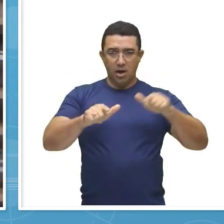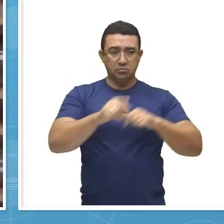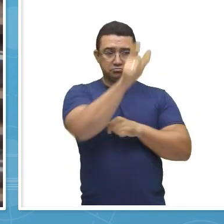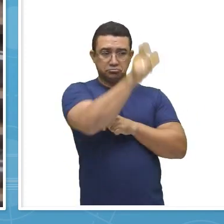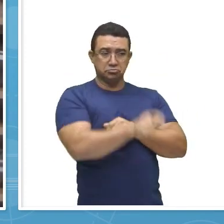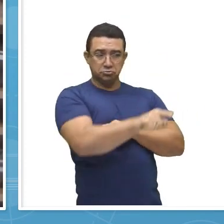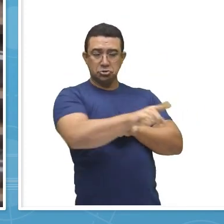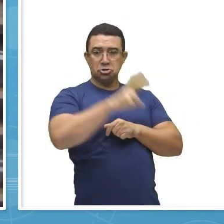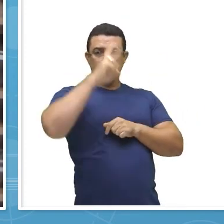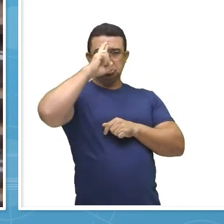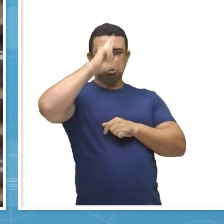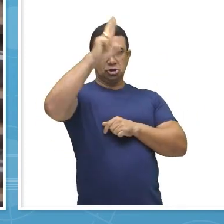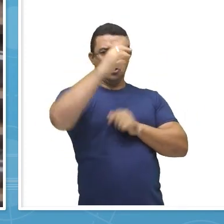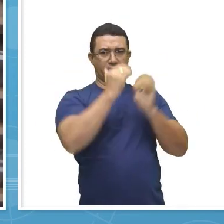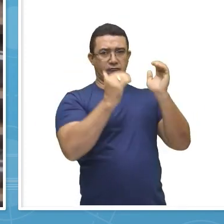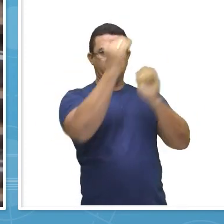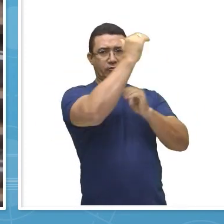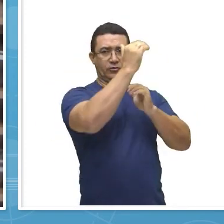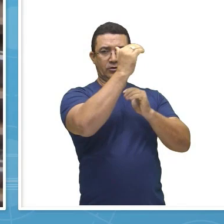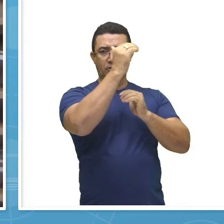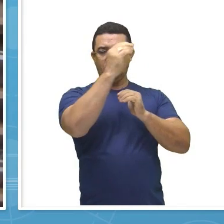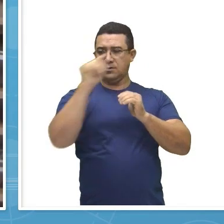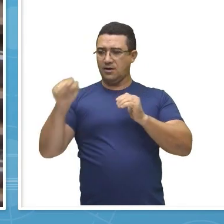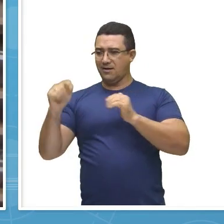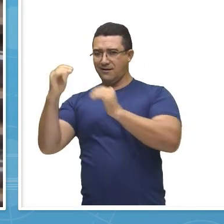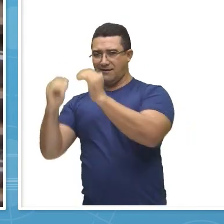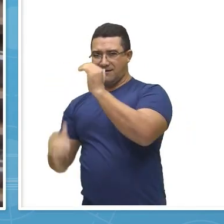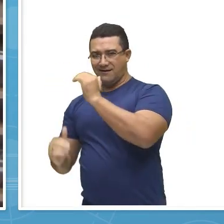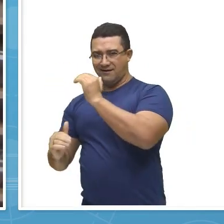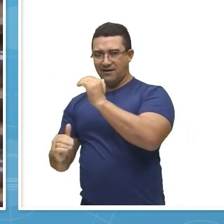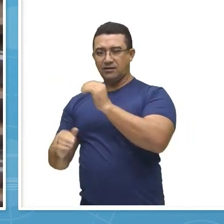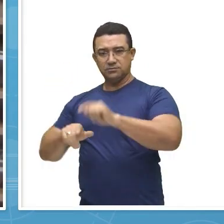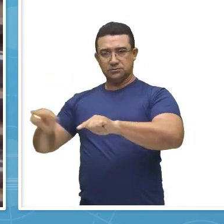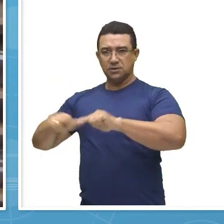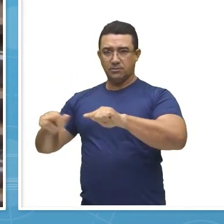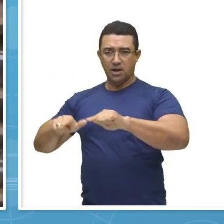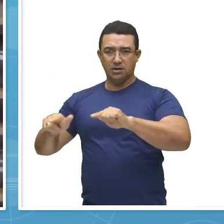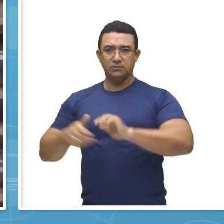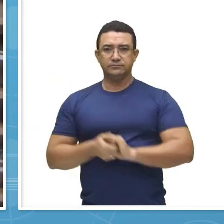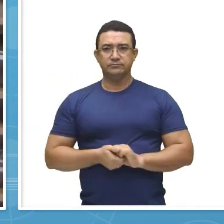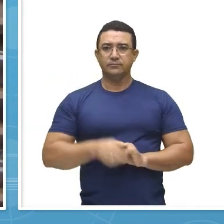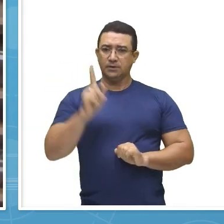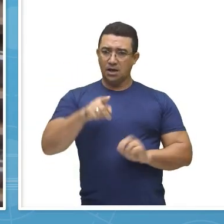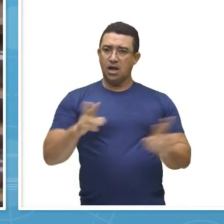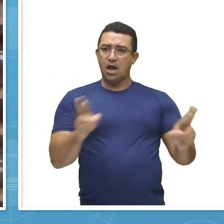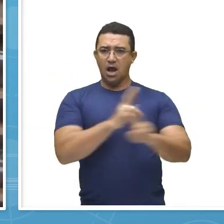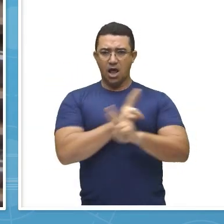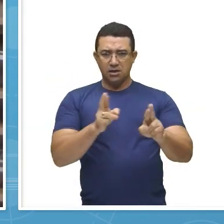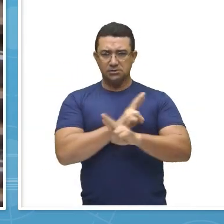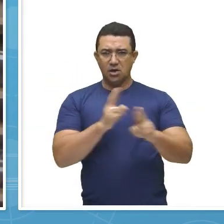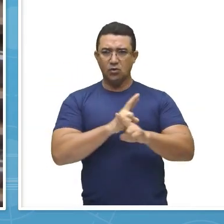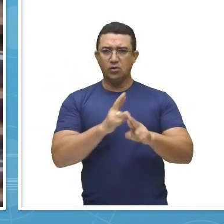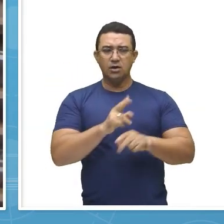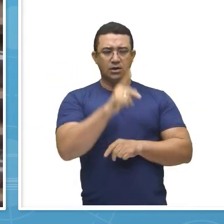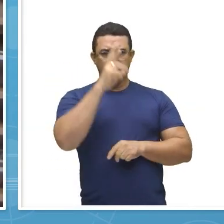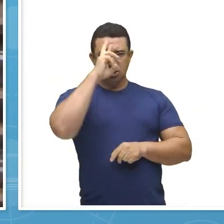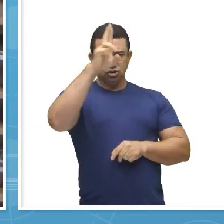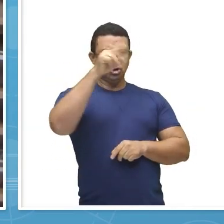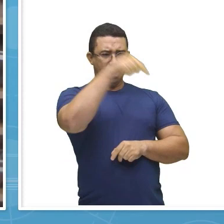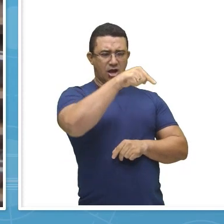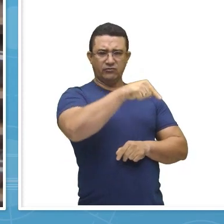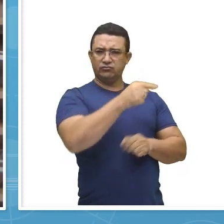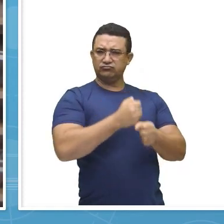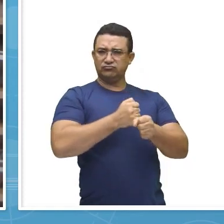e vai ter alguém que vai trabalhar nessa indústria. E essa relação, ela é uma relação de exploração. Por que